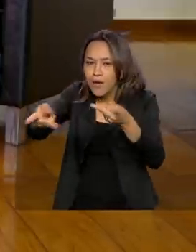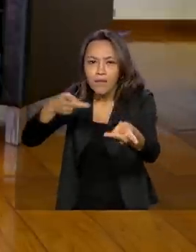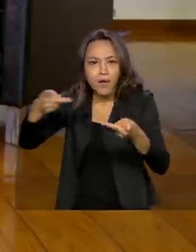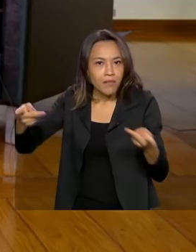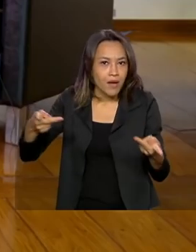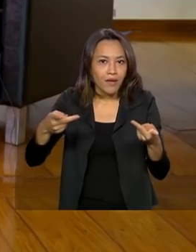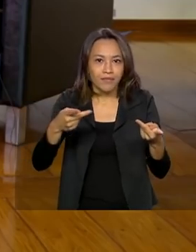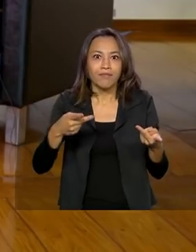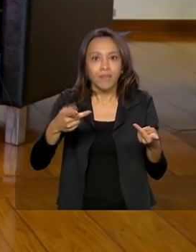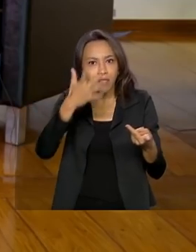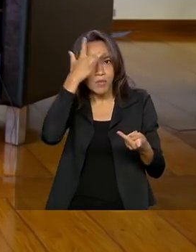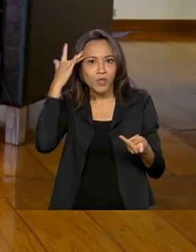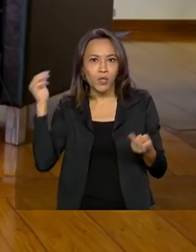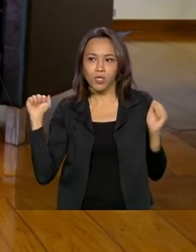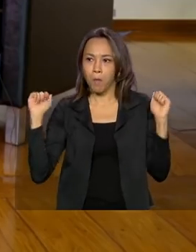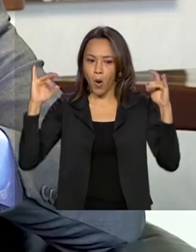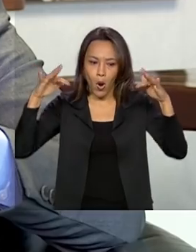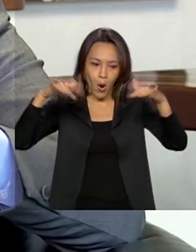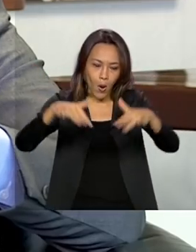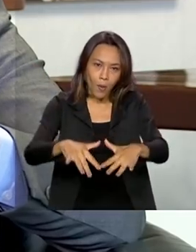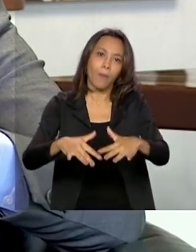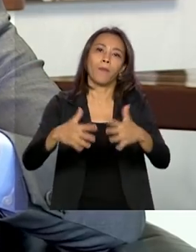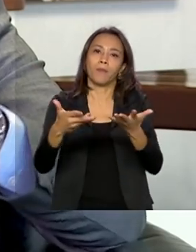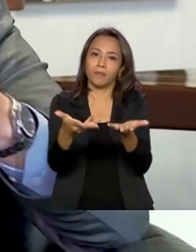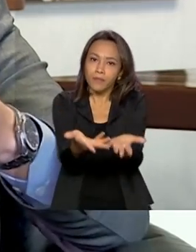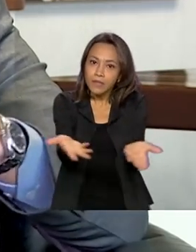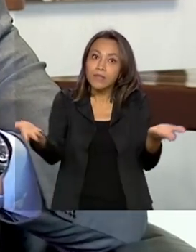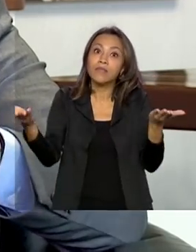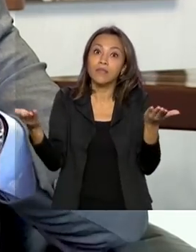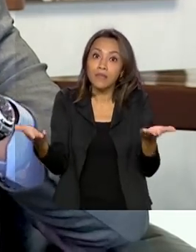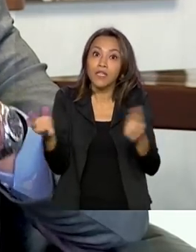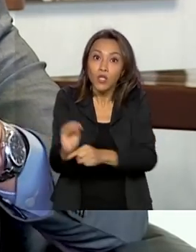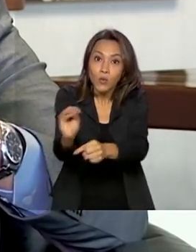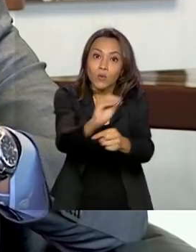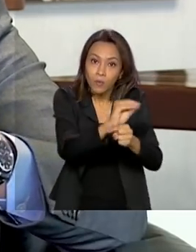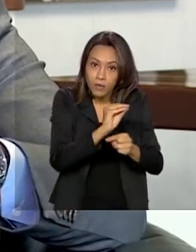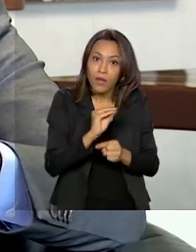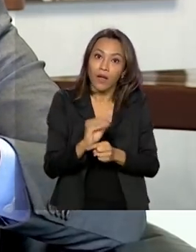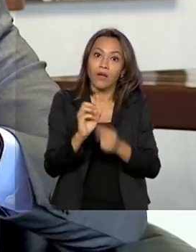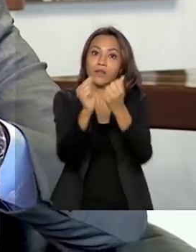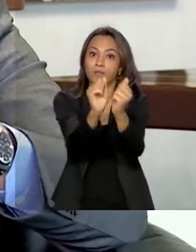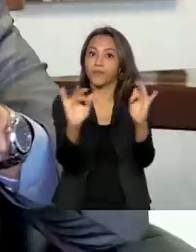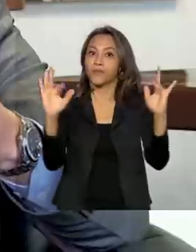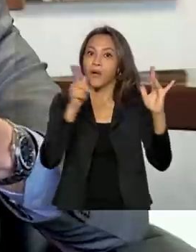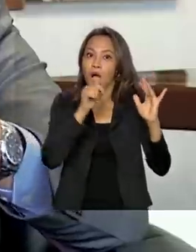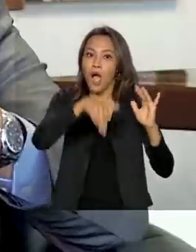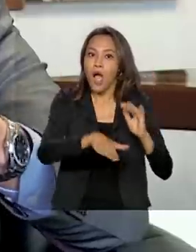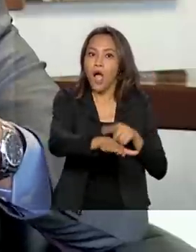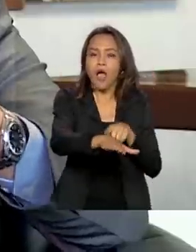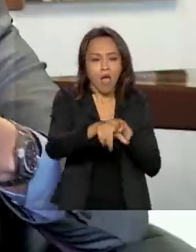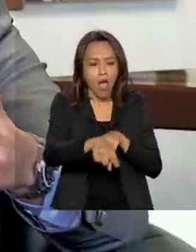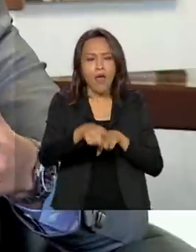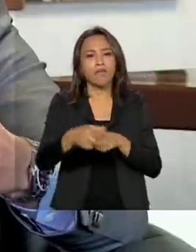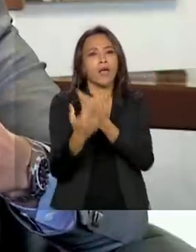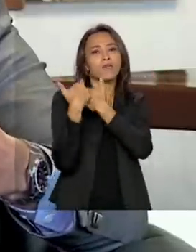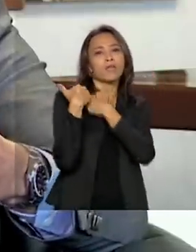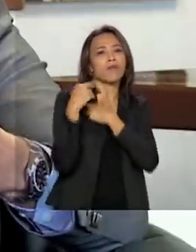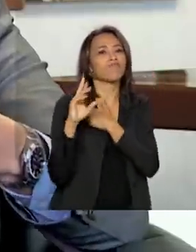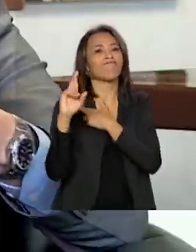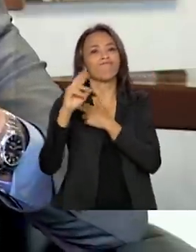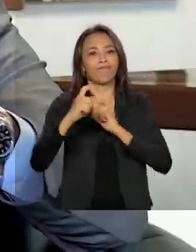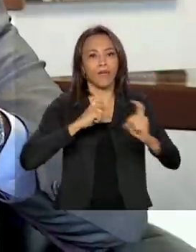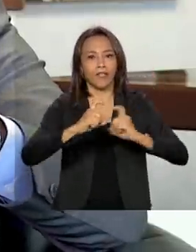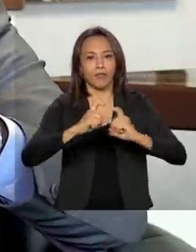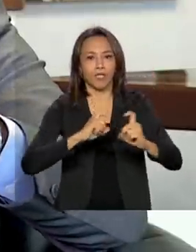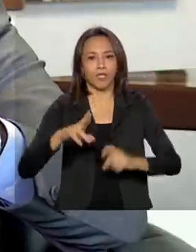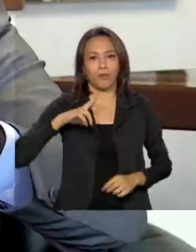atrativos e que também resultam, portanto, em mais conservação, mais cuidado ambiental, são parques que são geridos pelo setor privado.